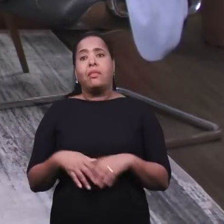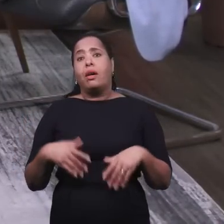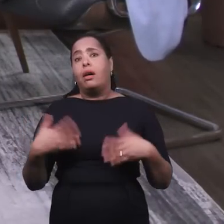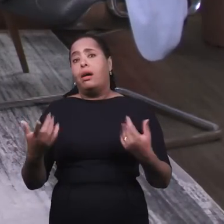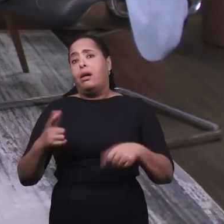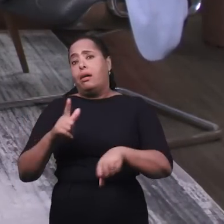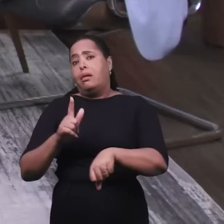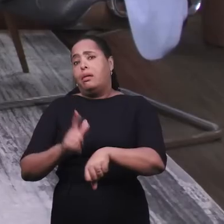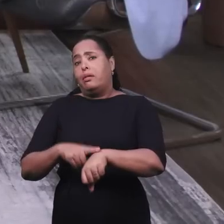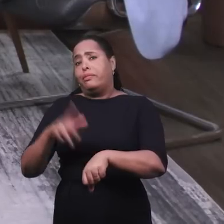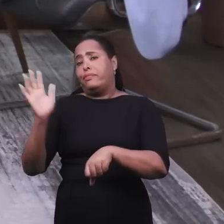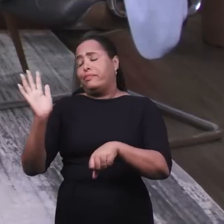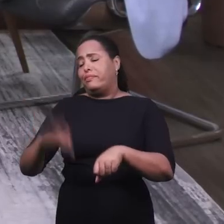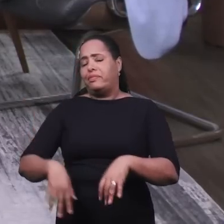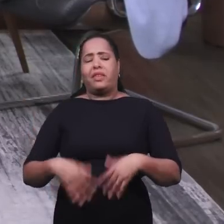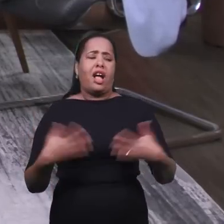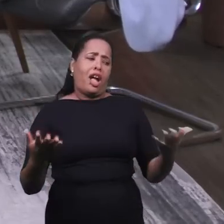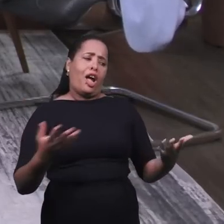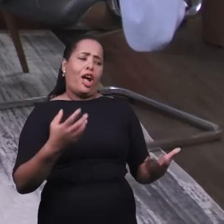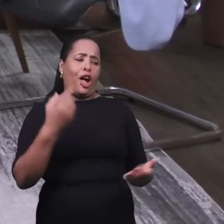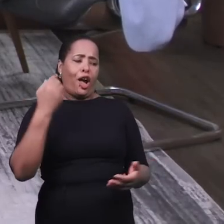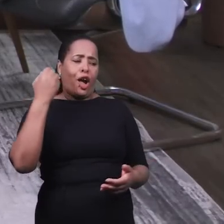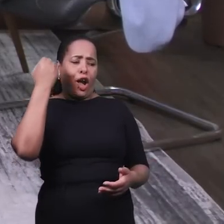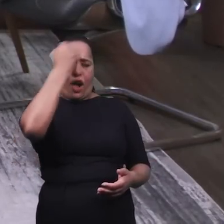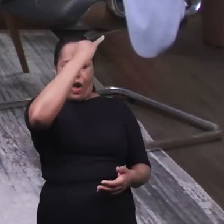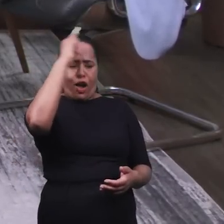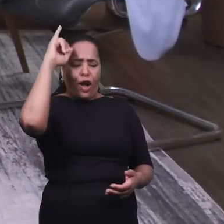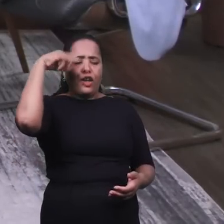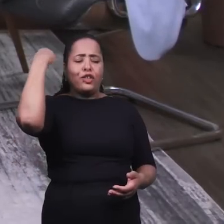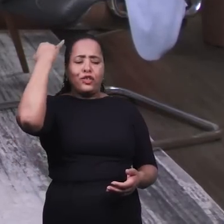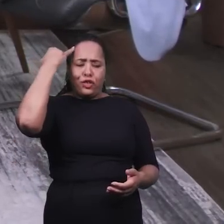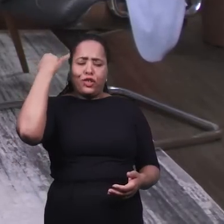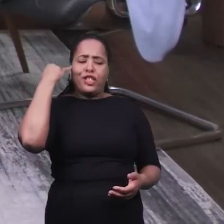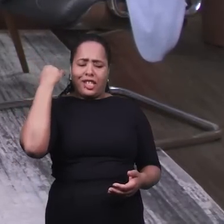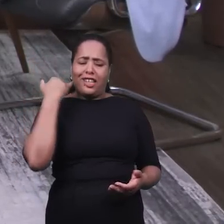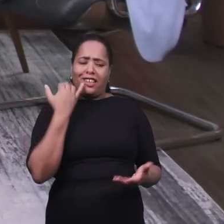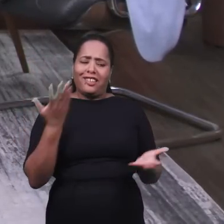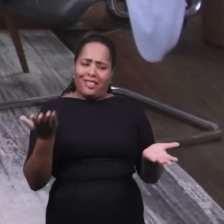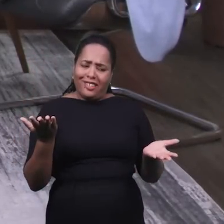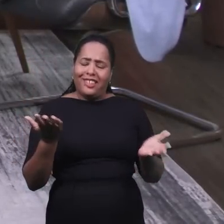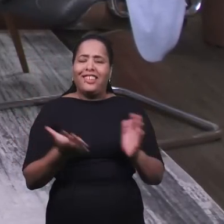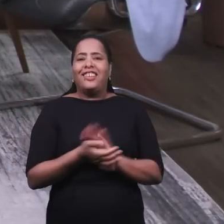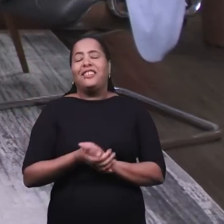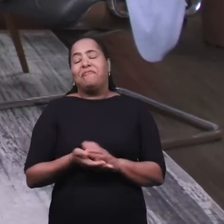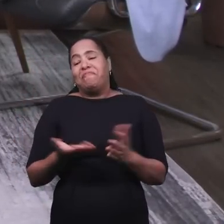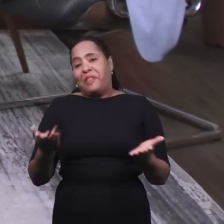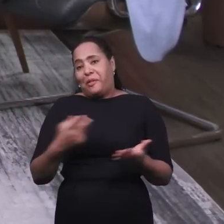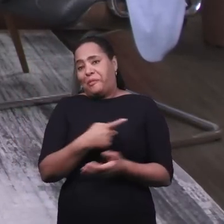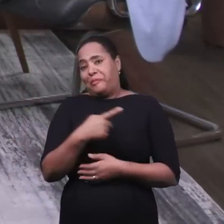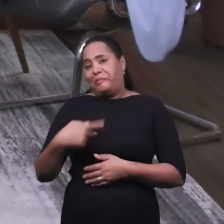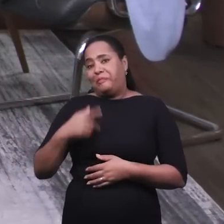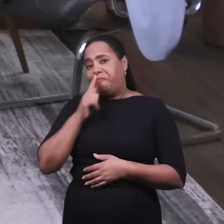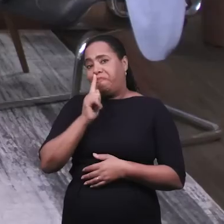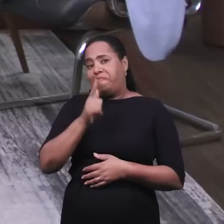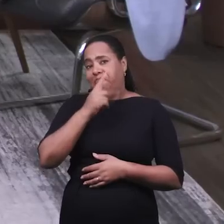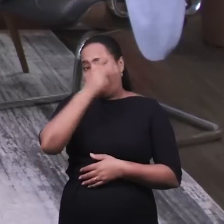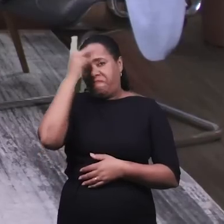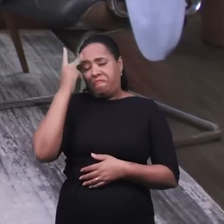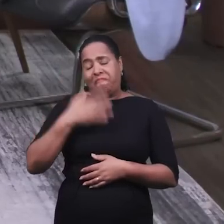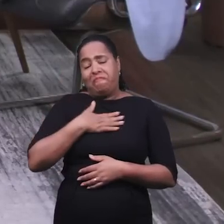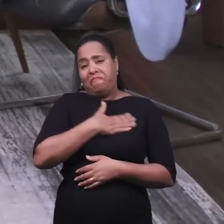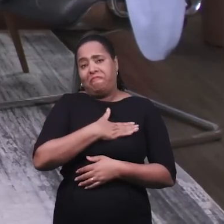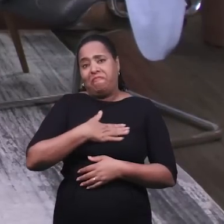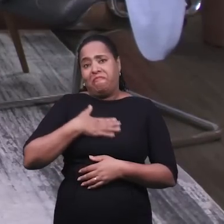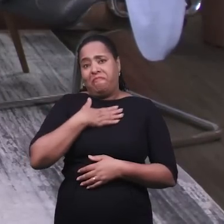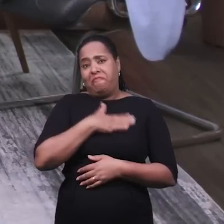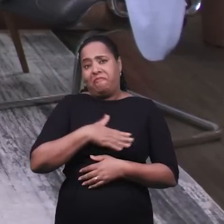Bom, infelizmente nosso tempo acabou. Não é possível. Nosso tempo acabou. E, pastor